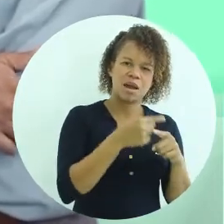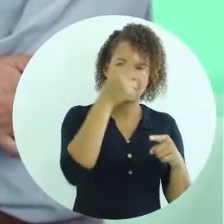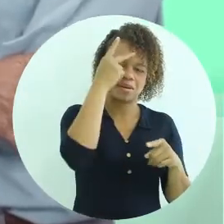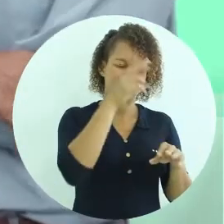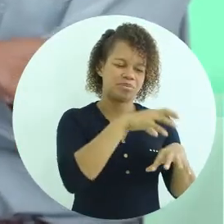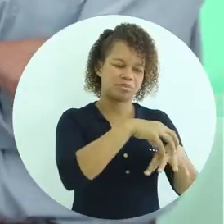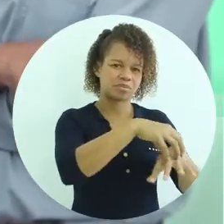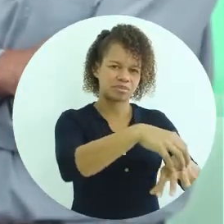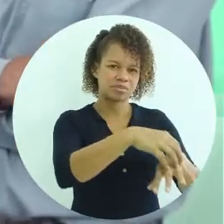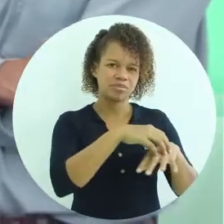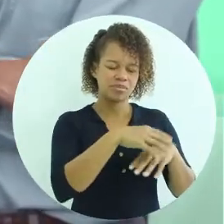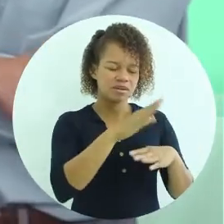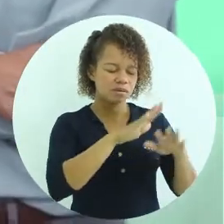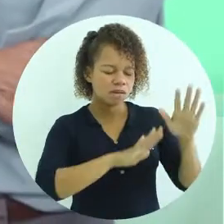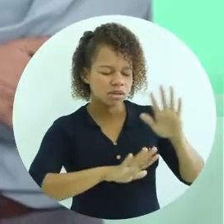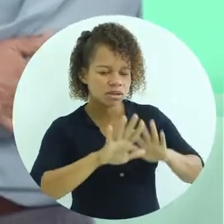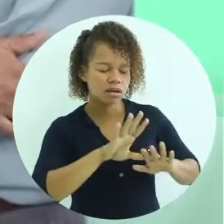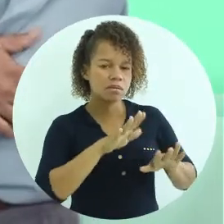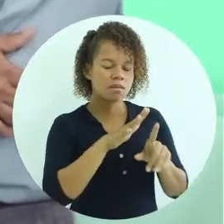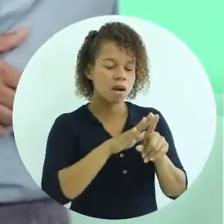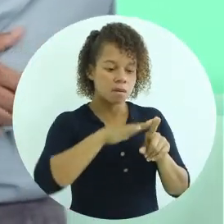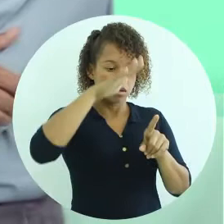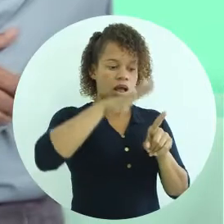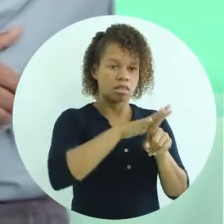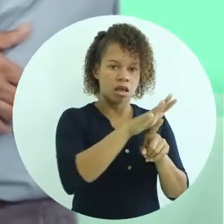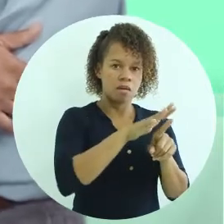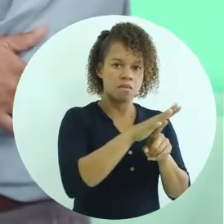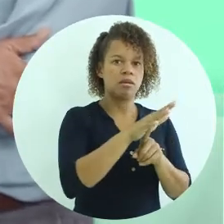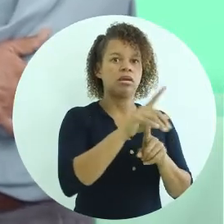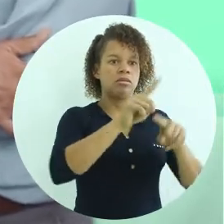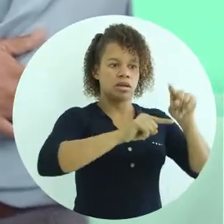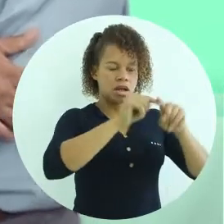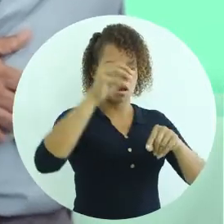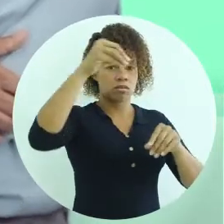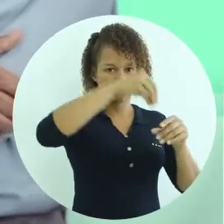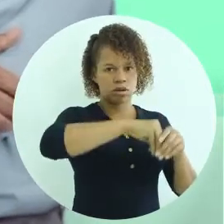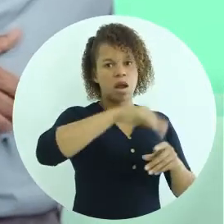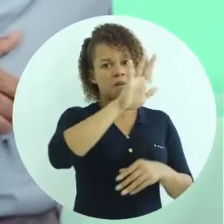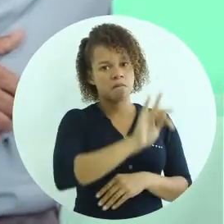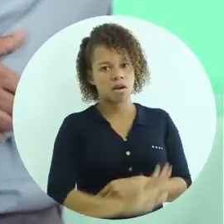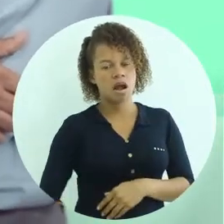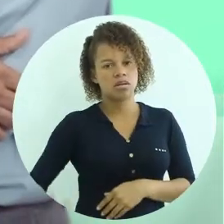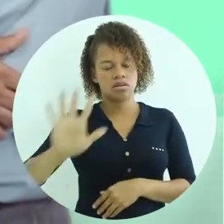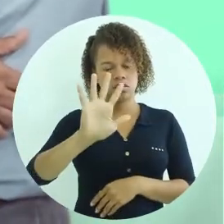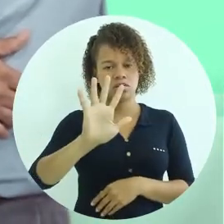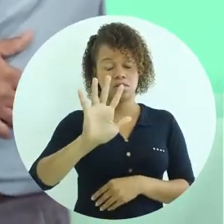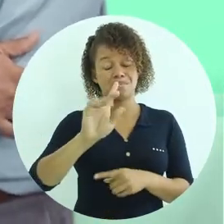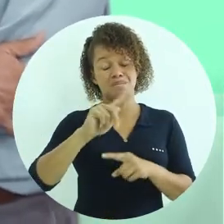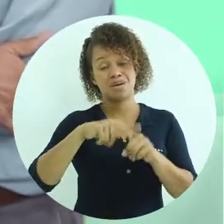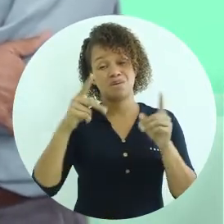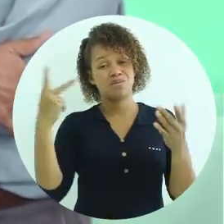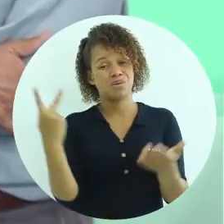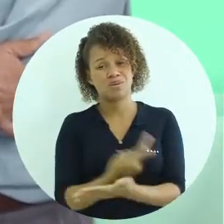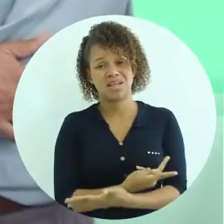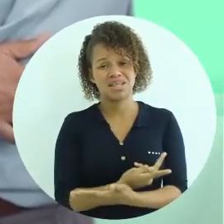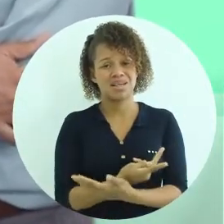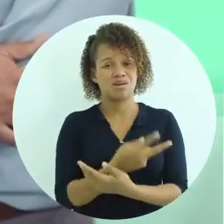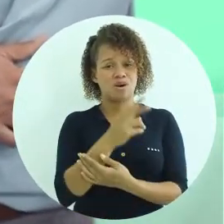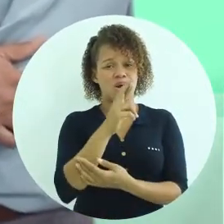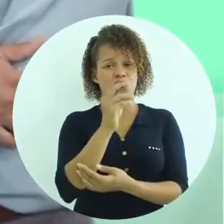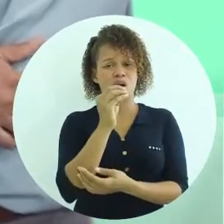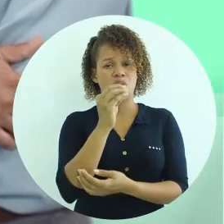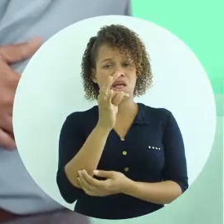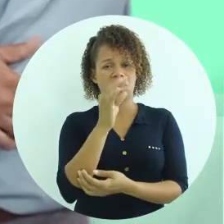isso auxiliava ali a aumentar a demanda para trazer material para o Brasil. Como isso não aconteceu, muitas das rotas de transporte